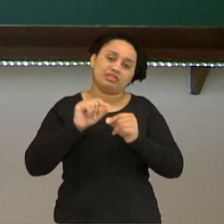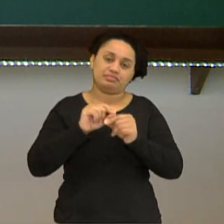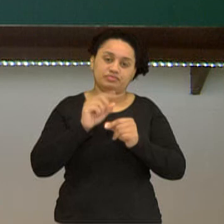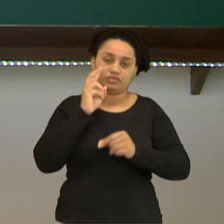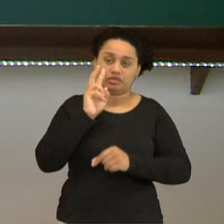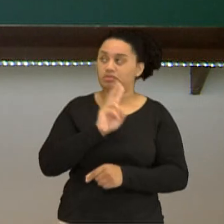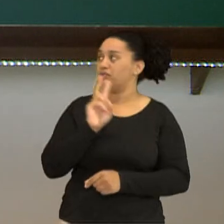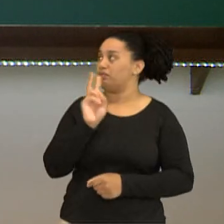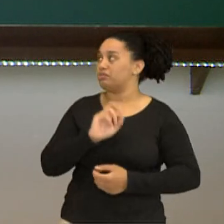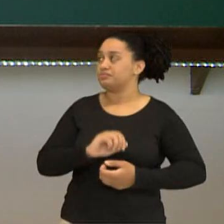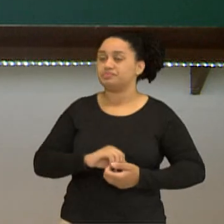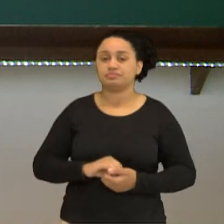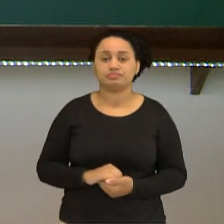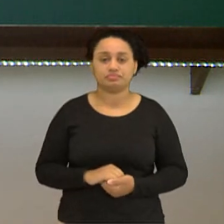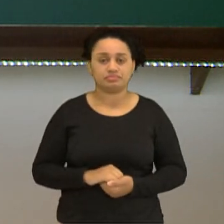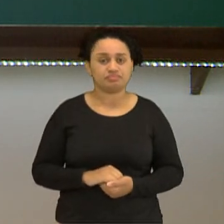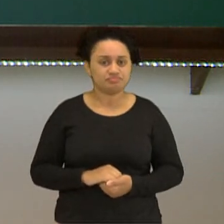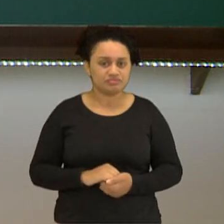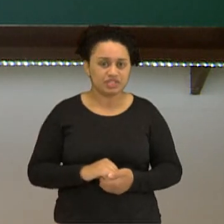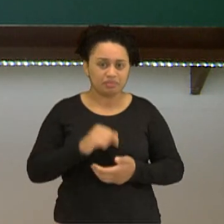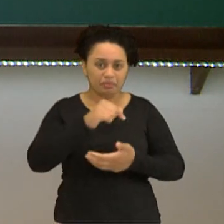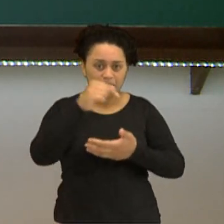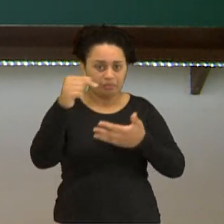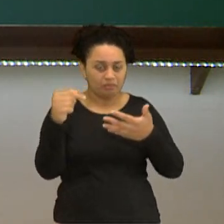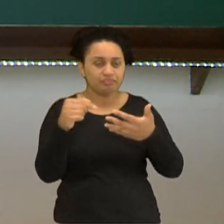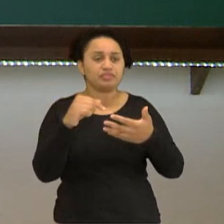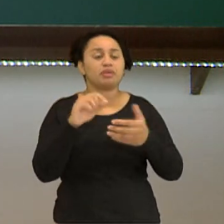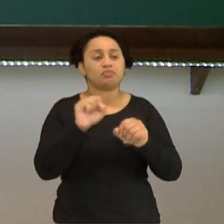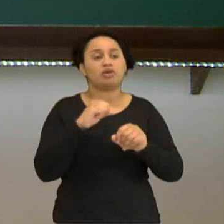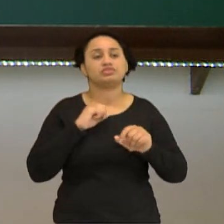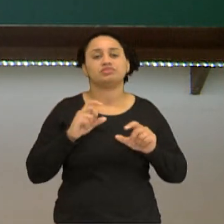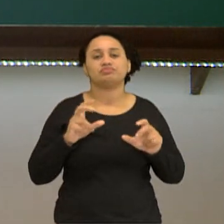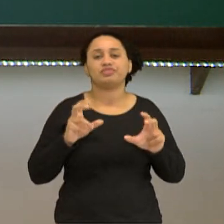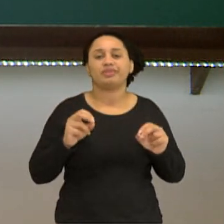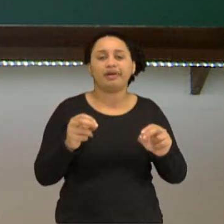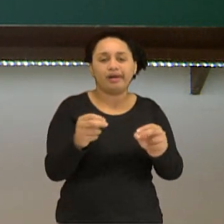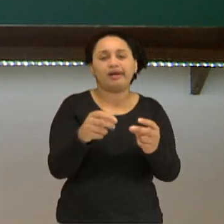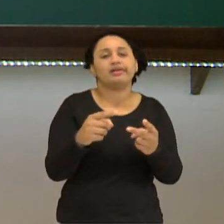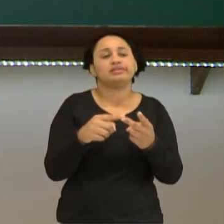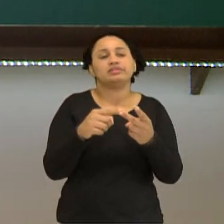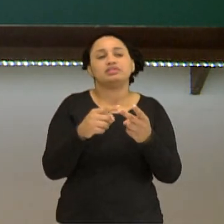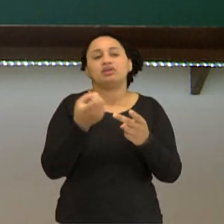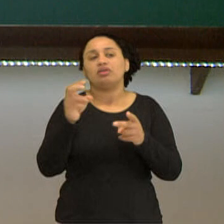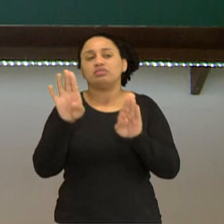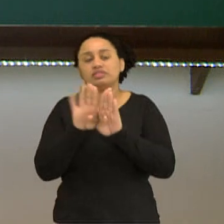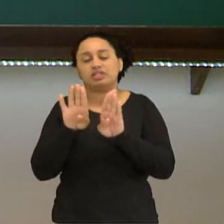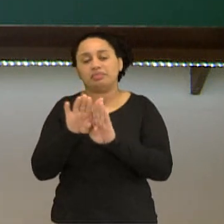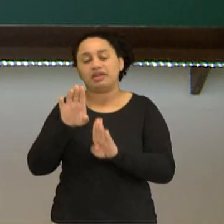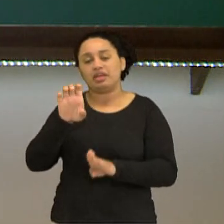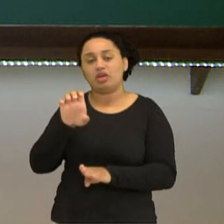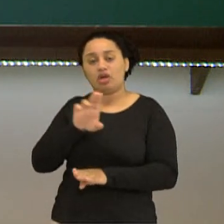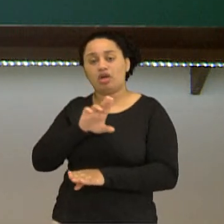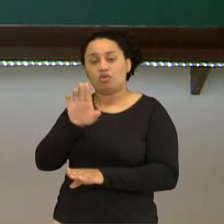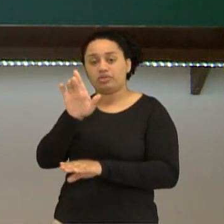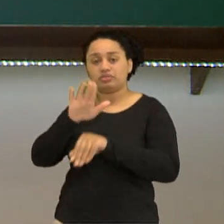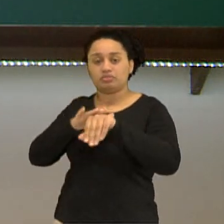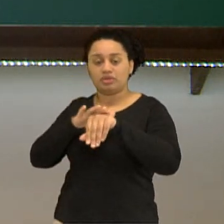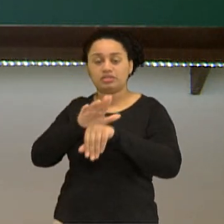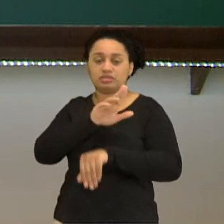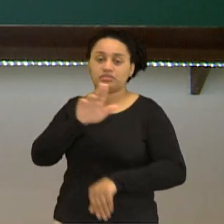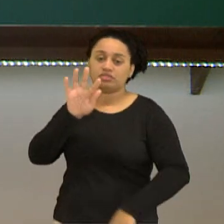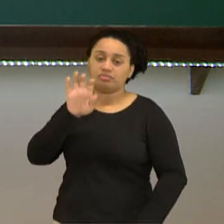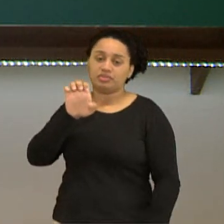contribui. Desde cânceres até doenças como, por exemplo, o enfisema pulmonar. O enfisema pulmonar